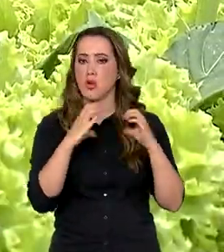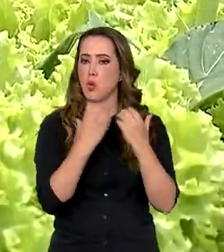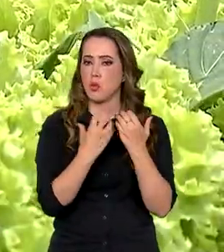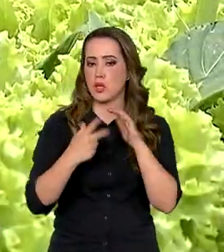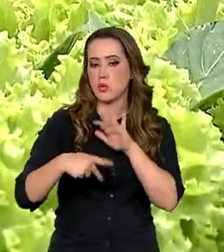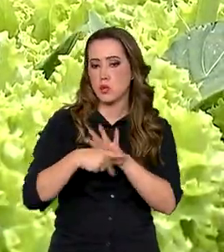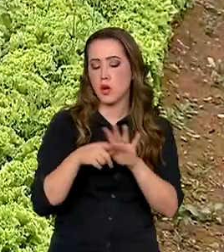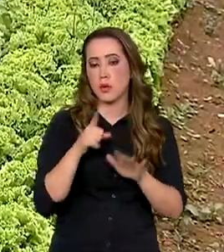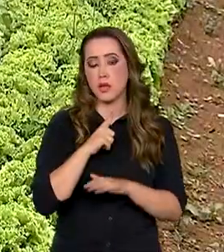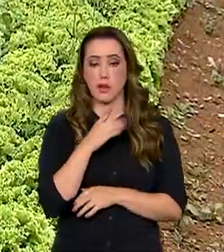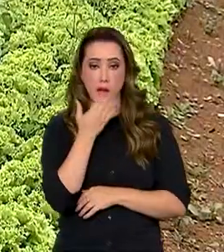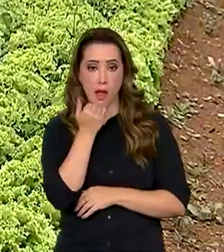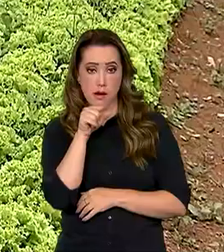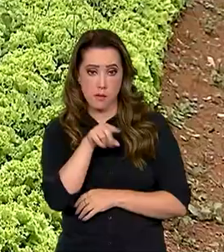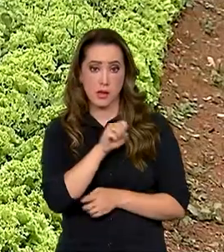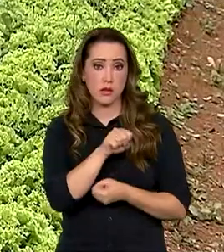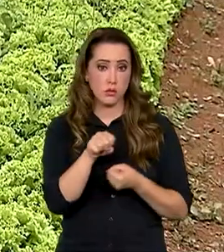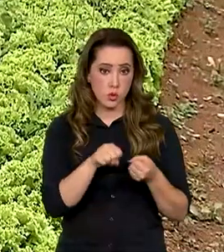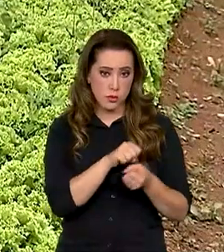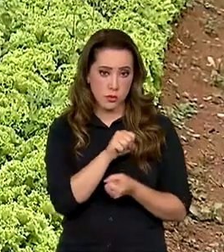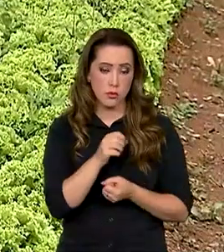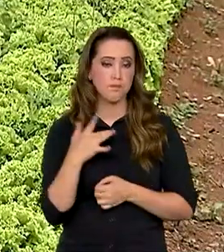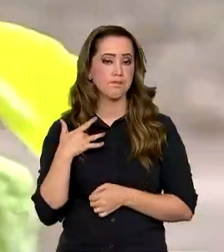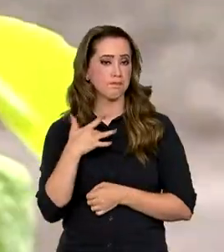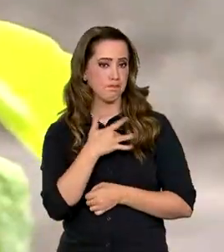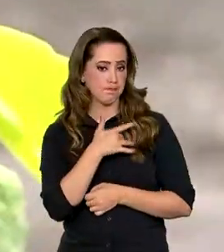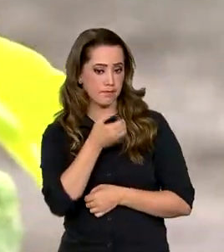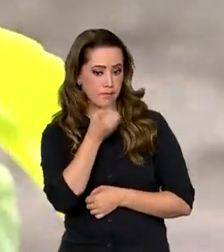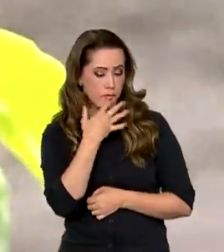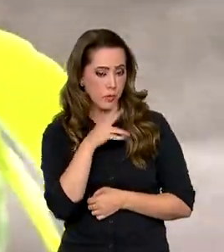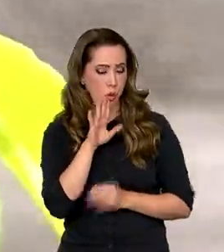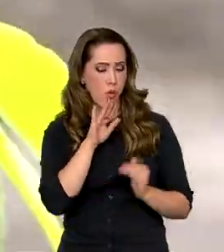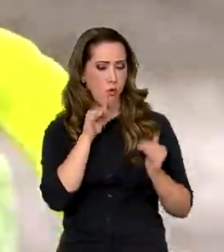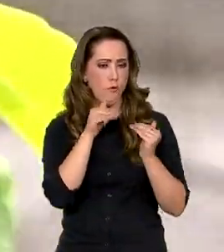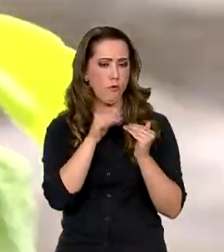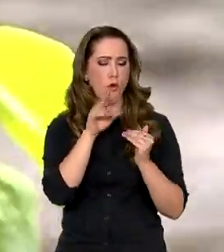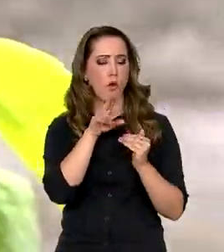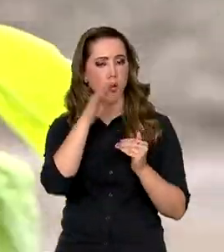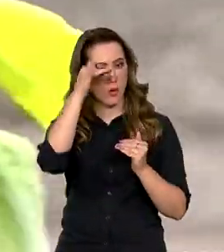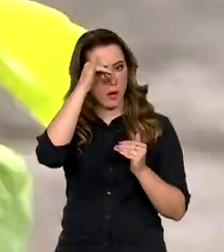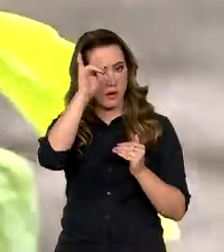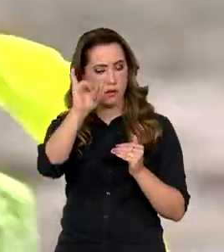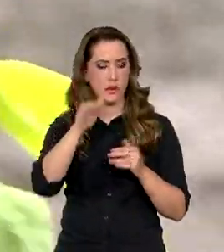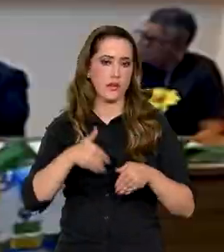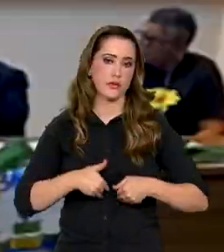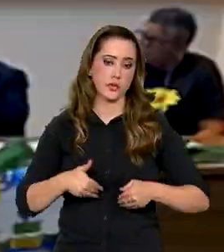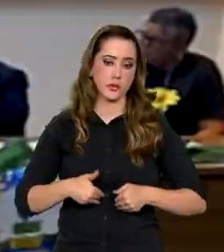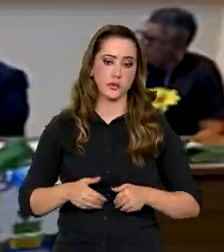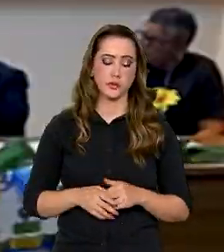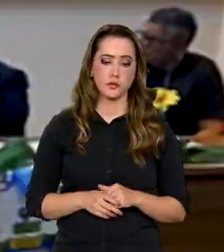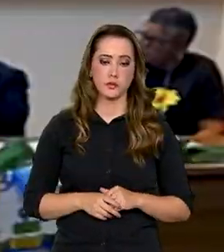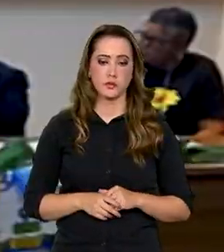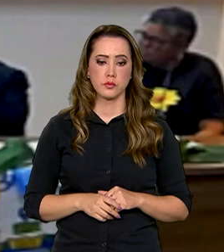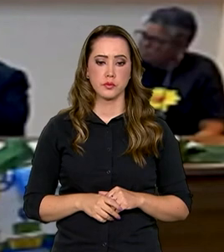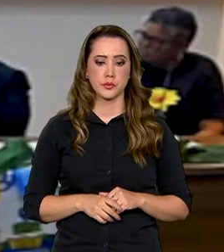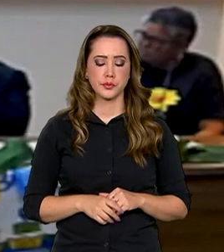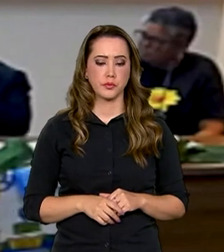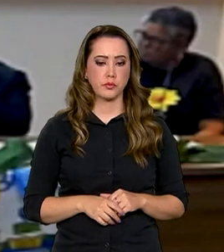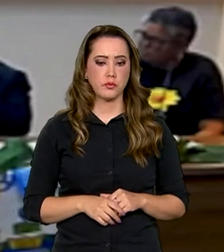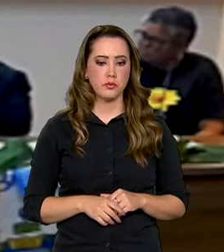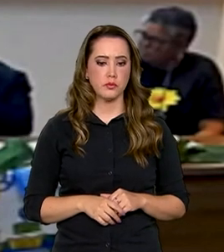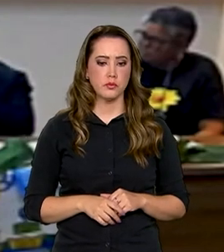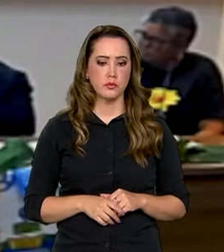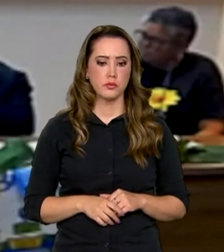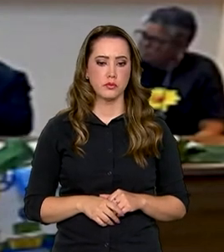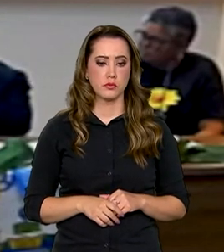que produzam alimentos sustentáveis e saudáveis com foco no combate à fome. Dentro do Brasil,